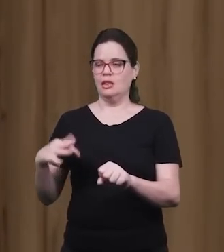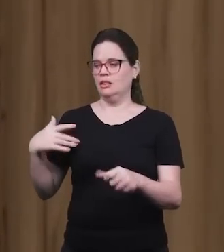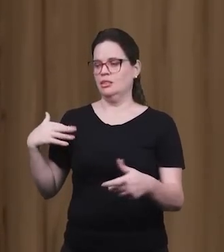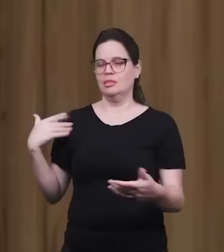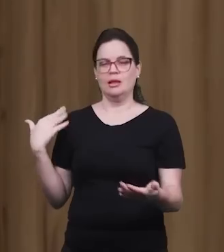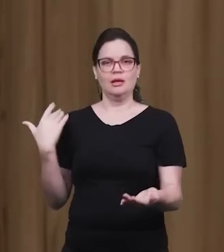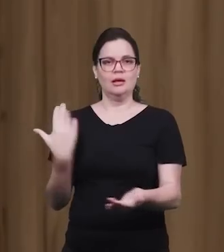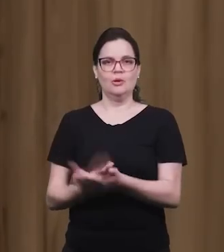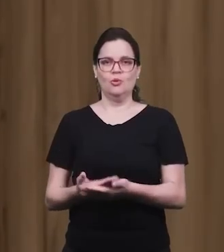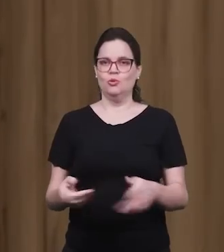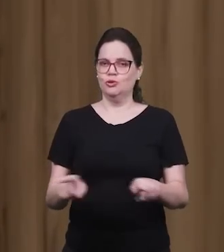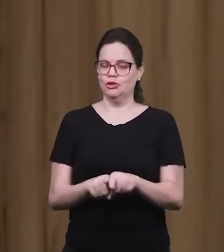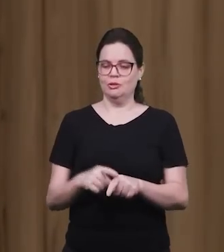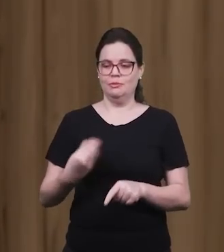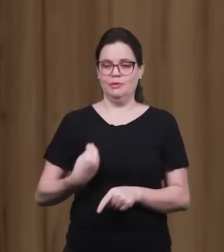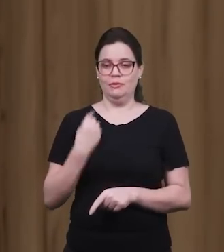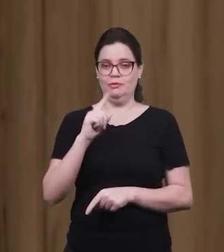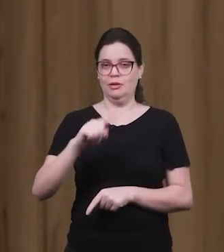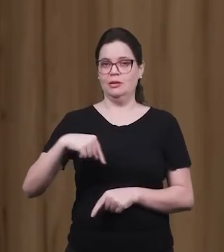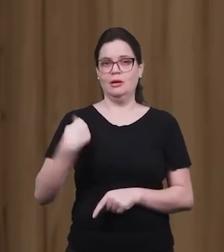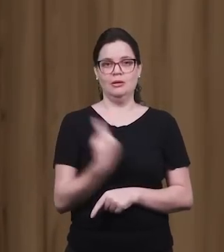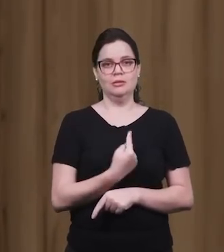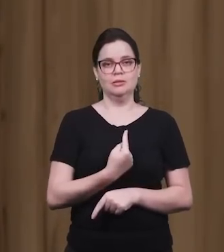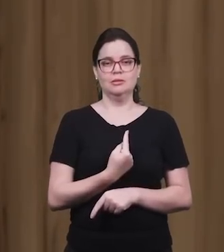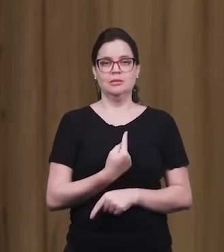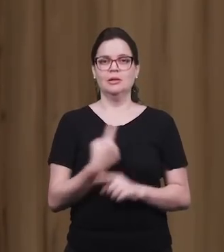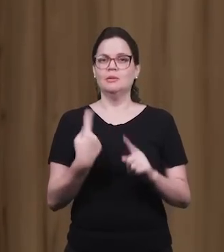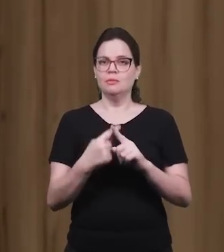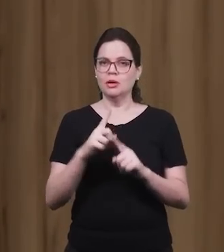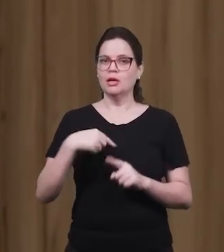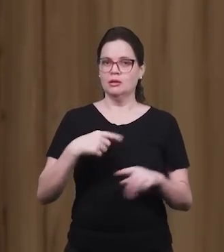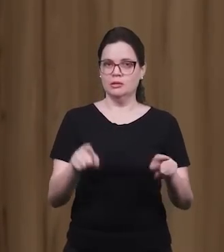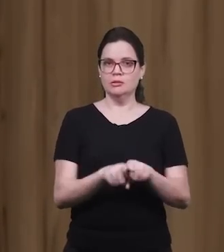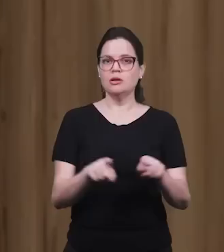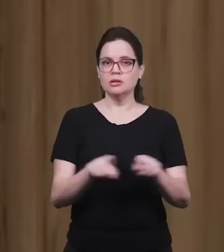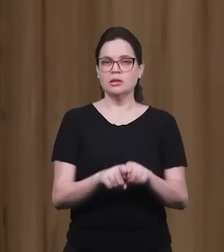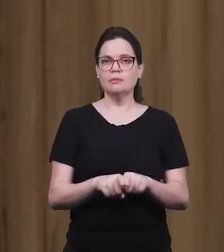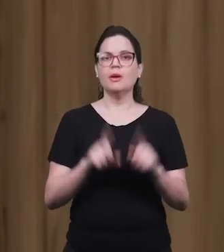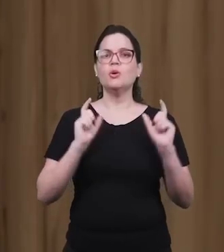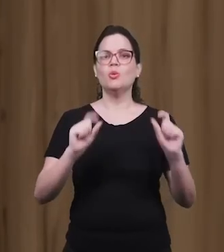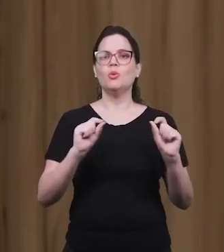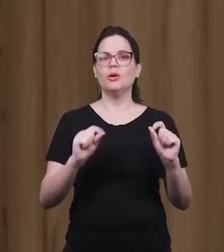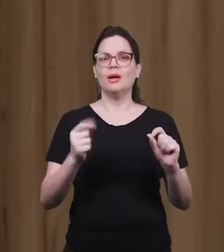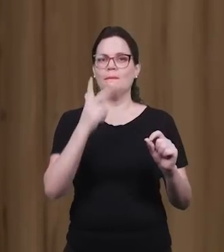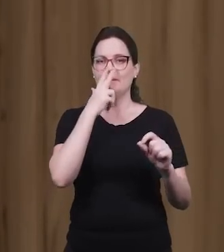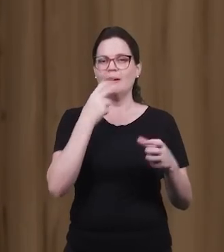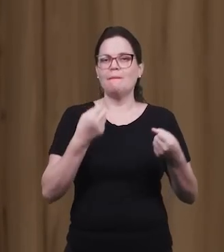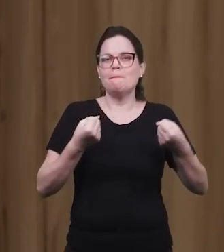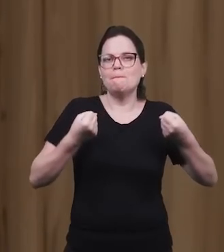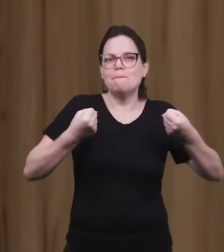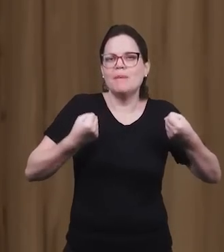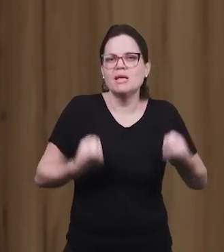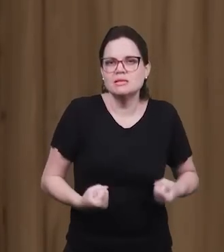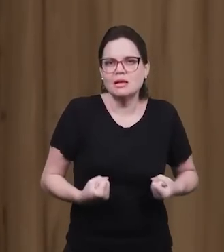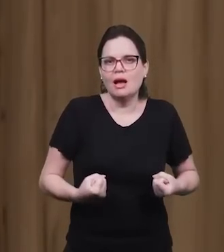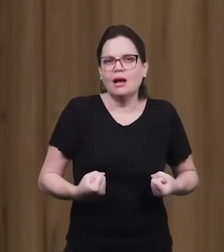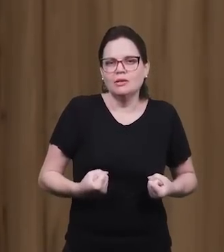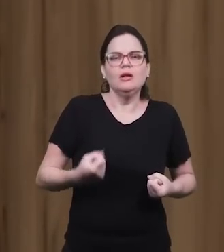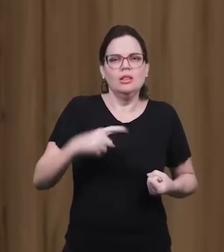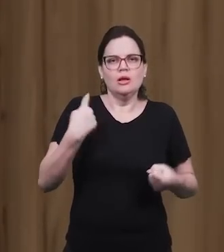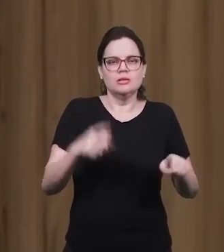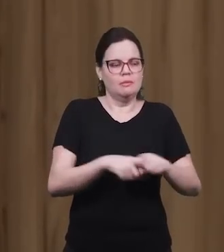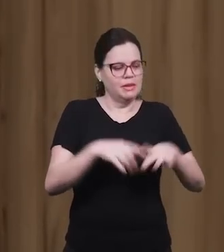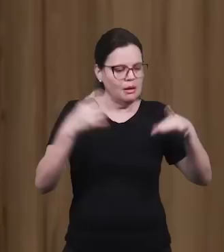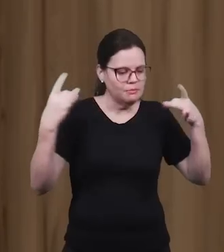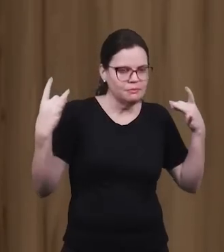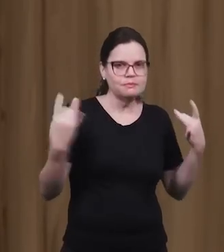o Espírito Santo continua operando em nossos dias. Por quê? Porque hoje nós estamos também saindo de uma carga. Os restantes hoje são aqueles que estão saindo de